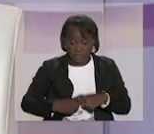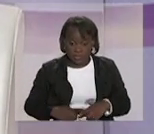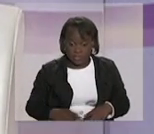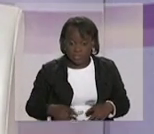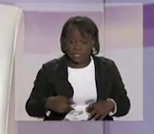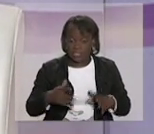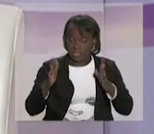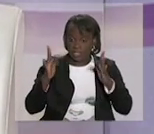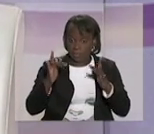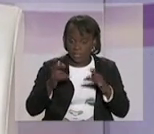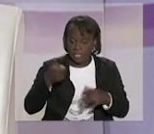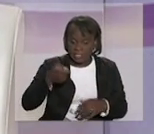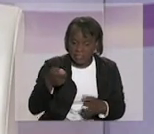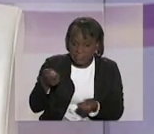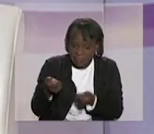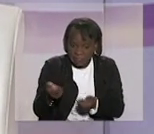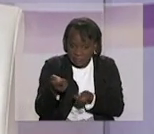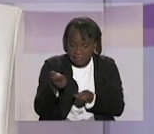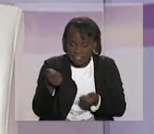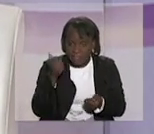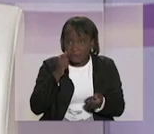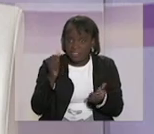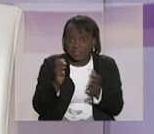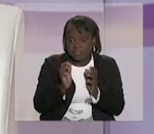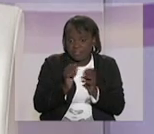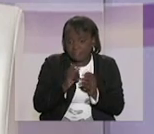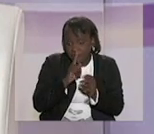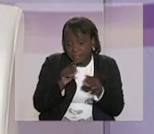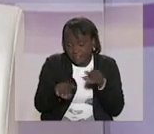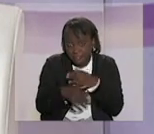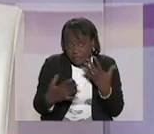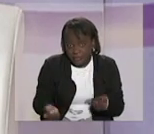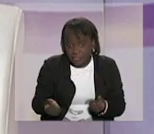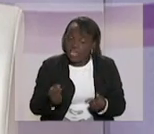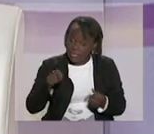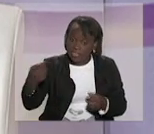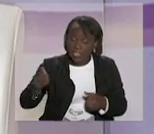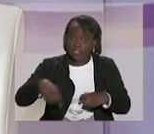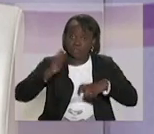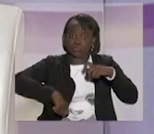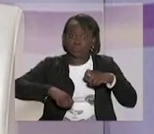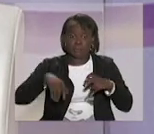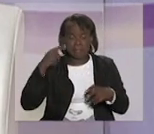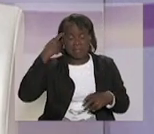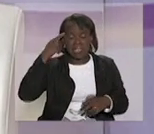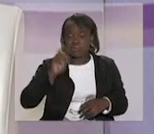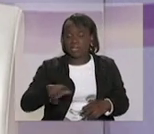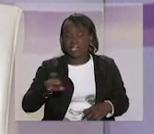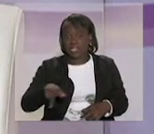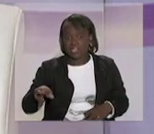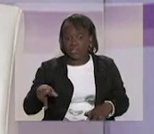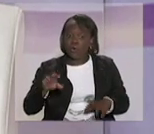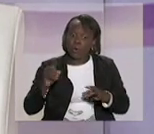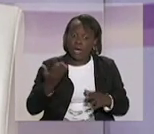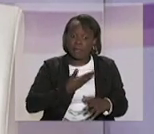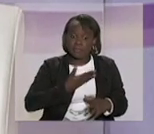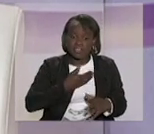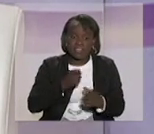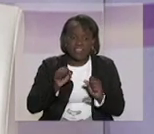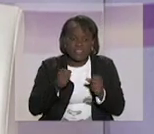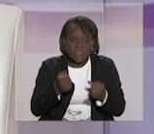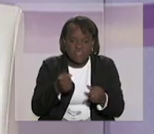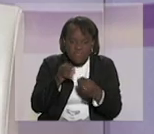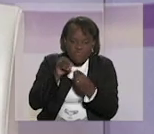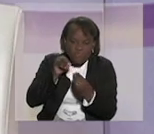estupradas. Porque aquela coisa do namorado que força a barra, isso é um estupro, mas a gente não enxerga dessa forma. Da mesma forma que, às vezes, um